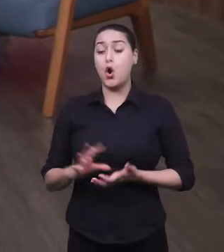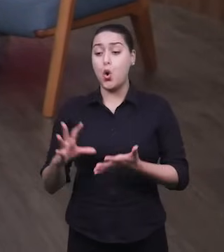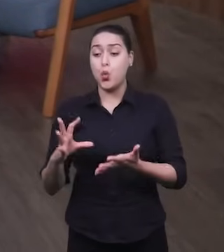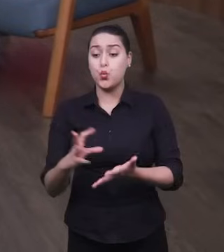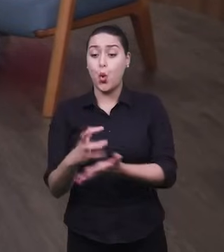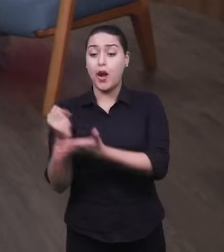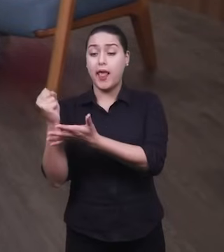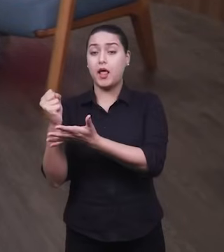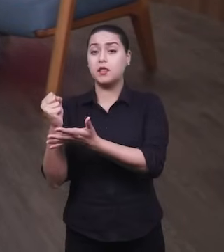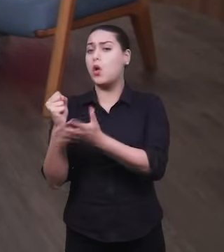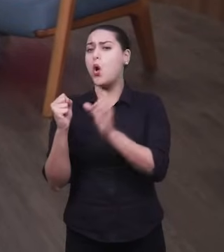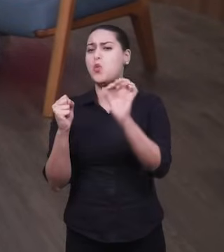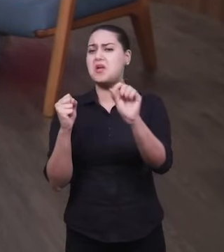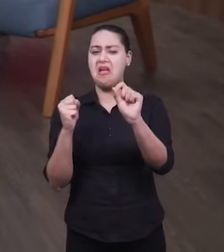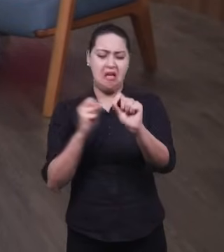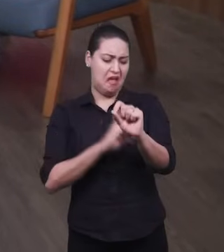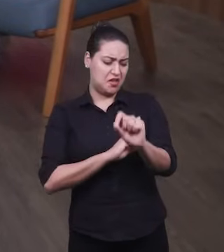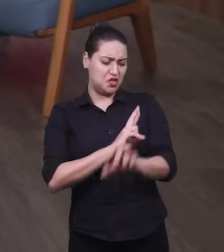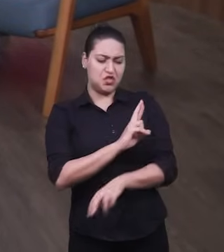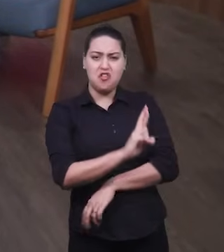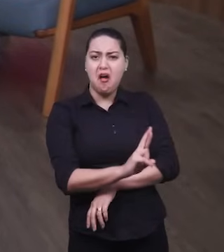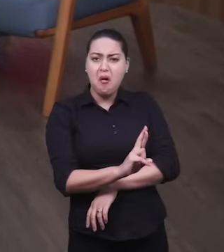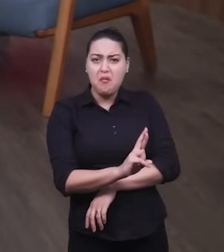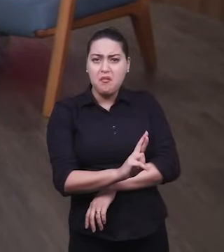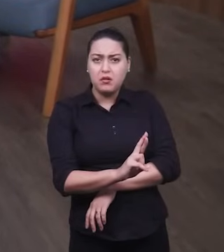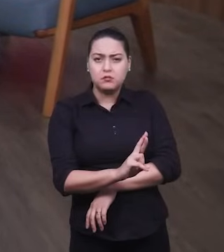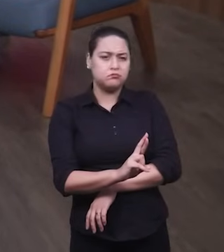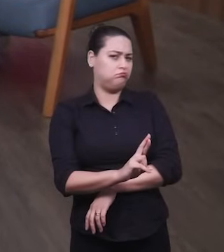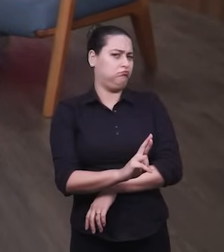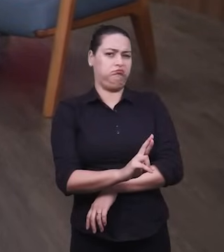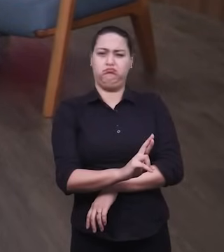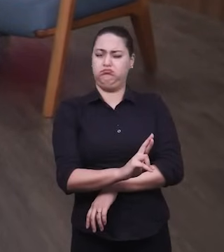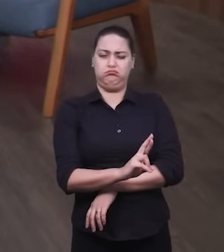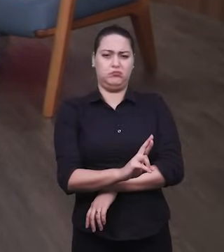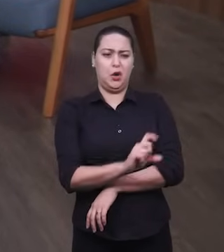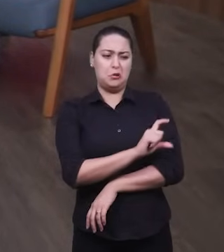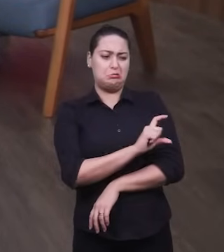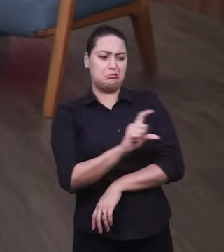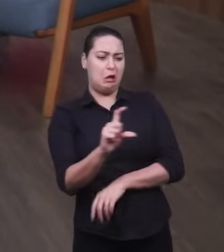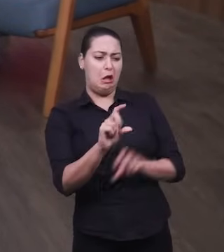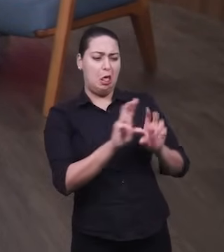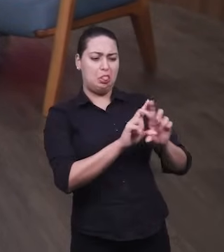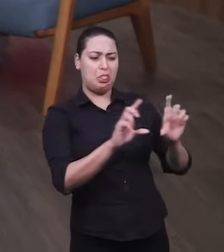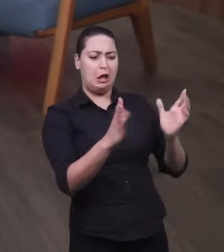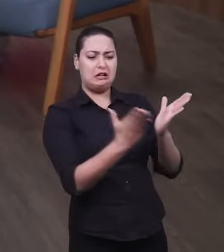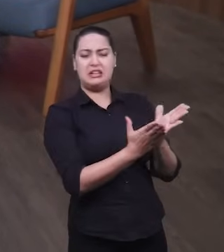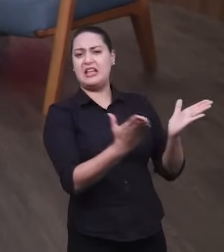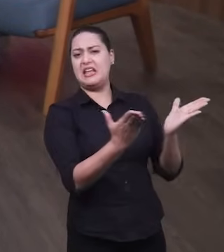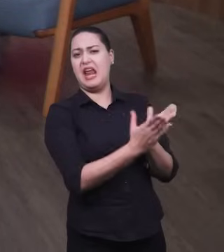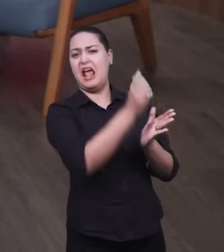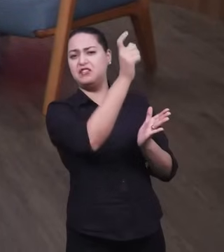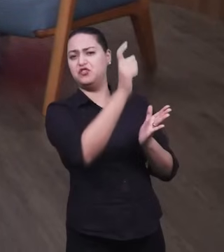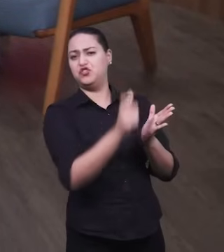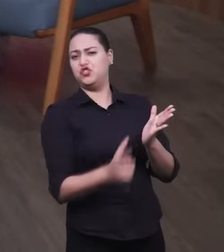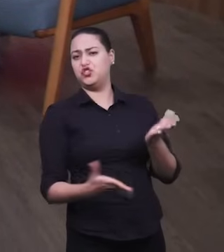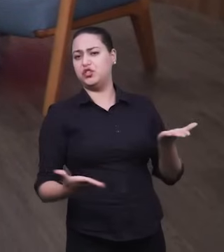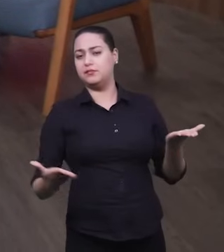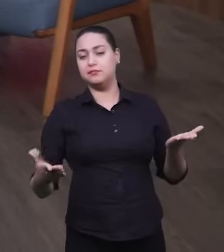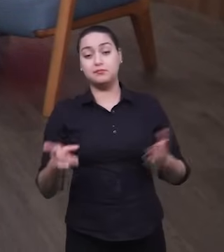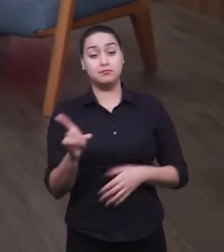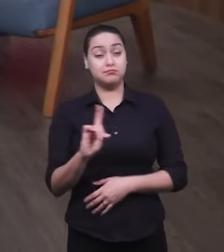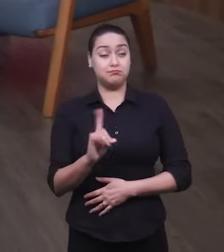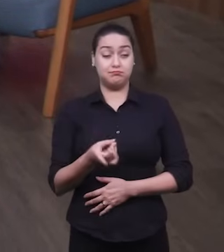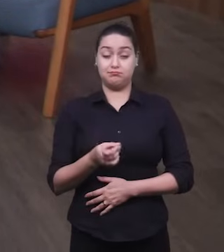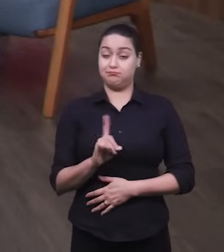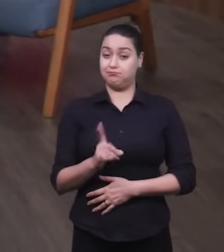colhido não é uma religião, não é aquele que tem rótulo de cristão, pura e